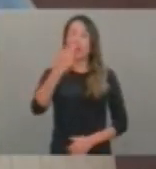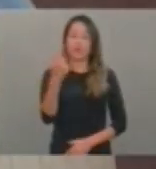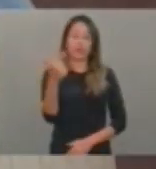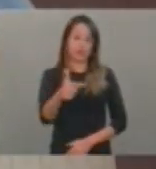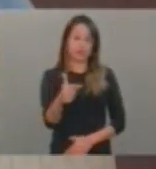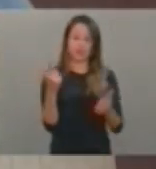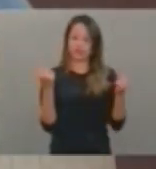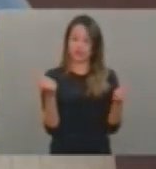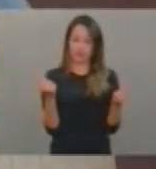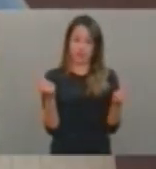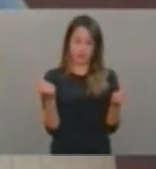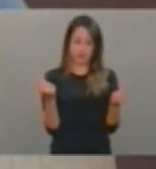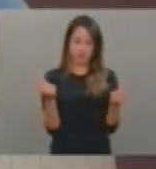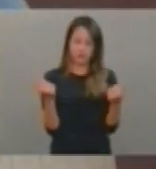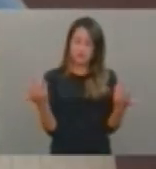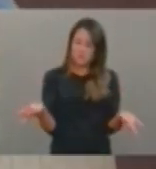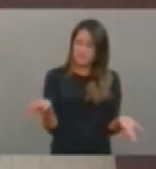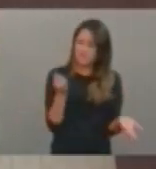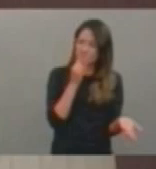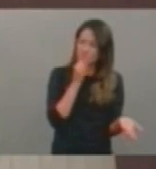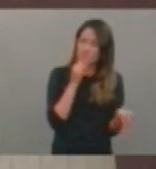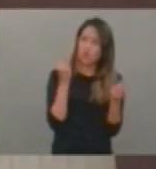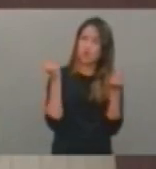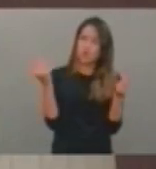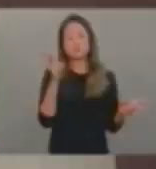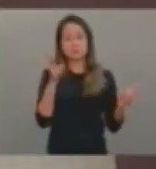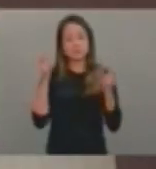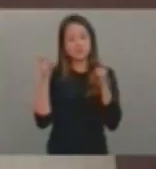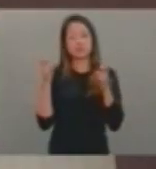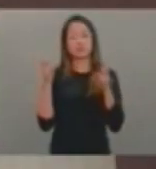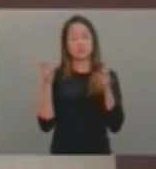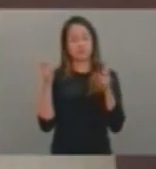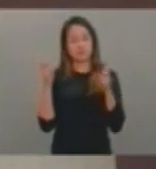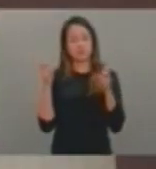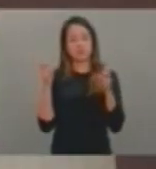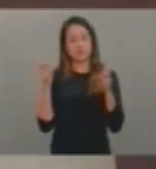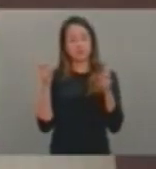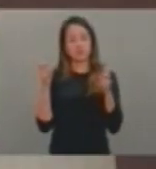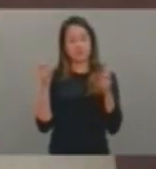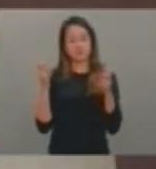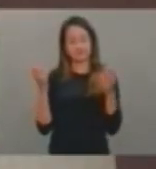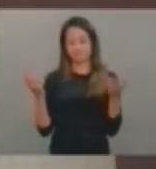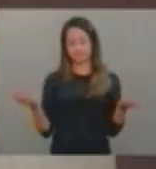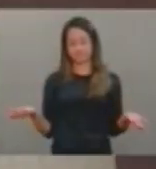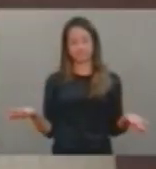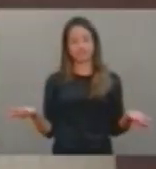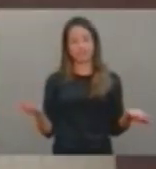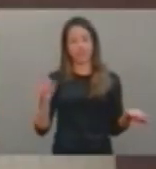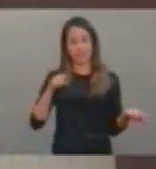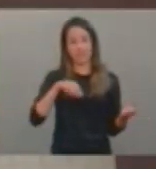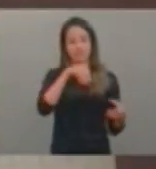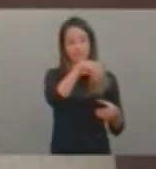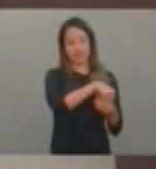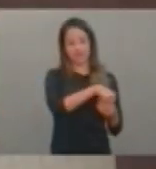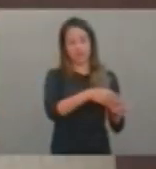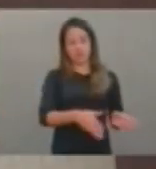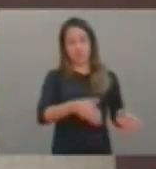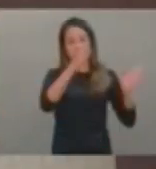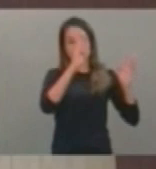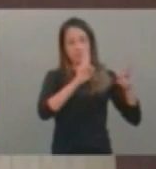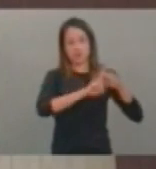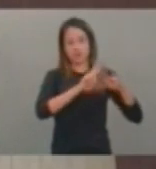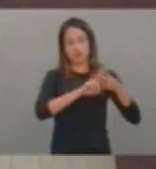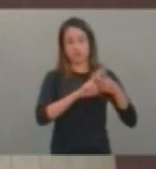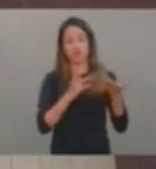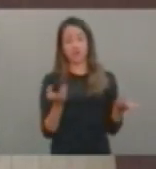governo do estado criou para tentar diminuir a violência. A ordem geralmente vem de dentro dos presídios. E se está entrando celular